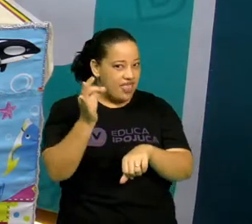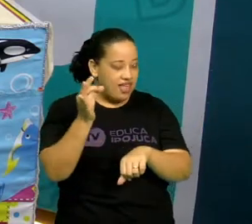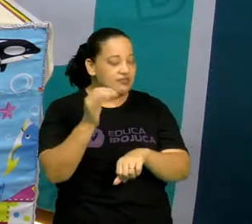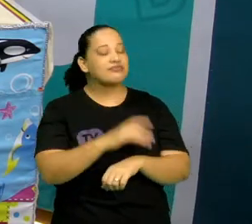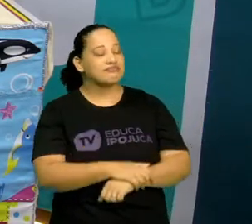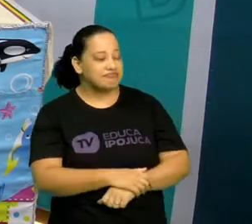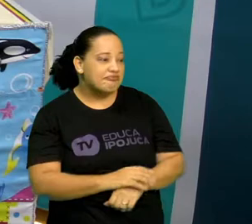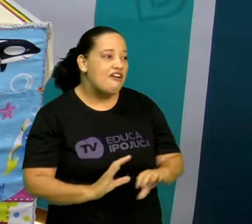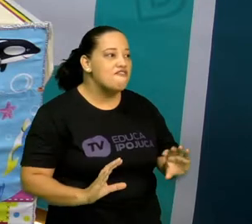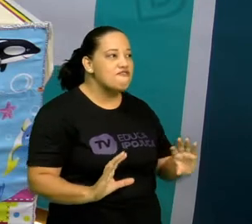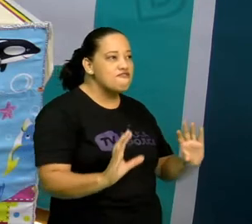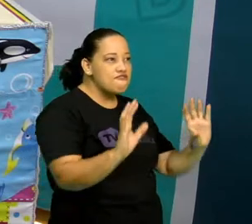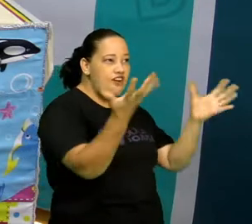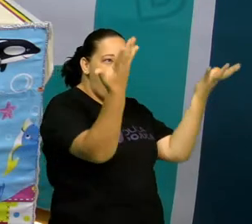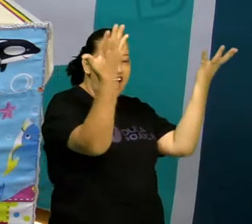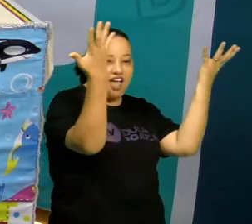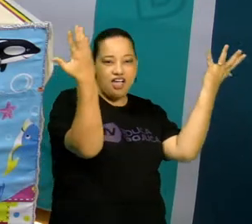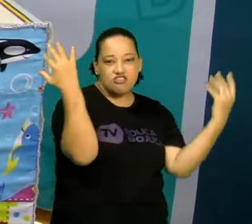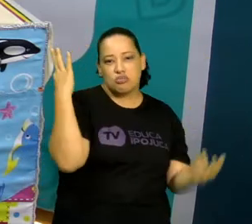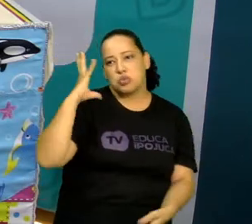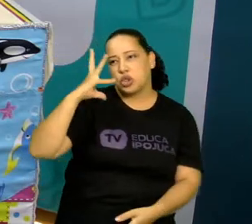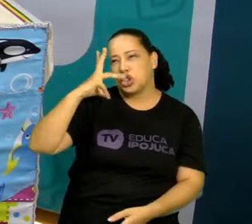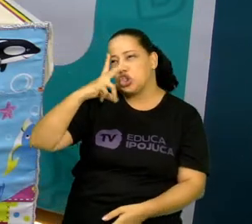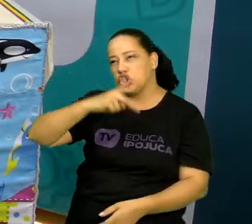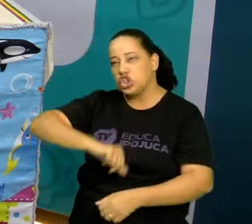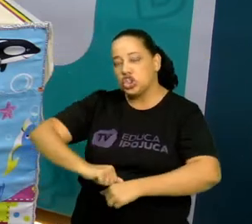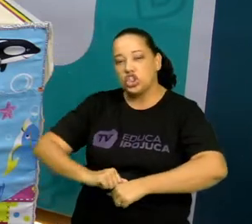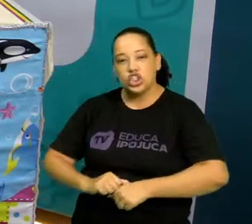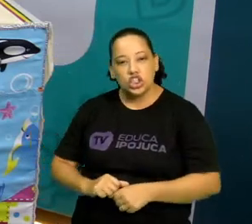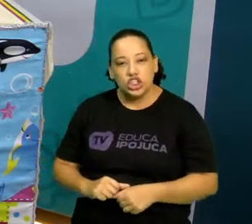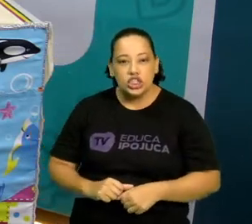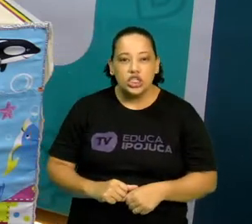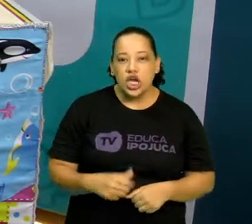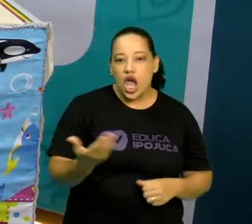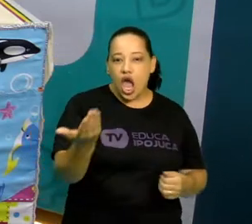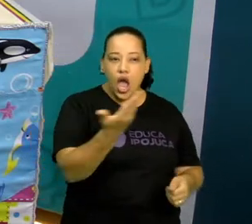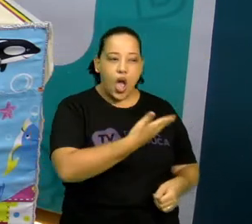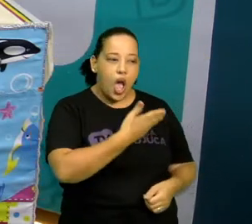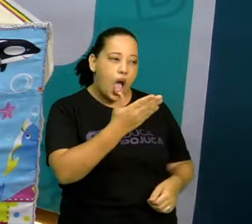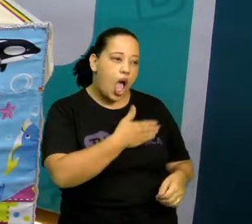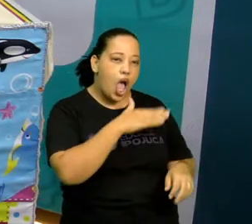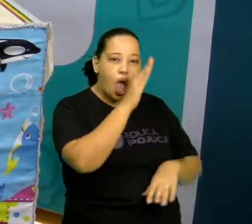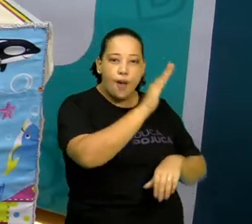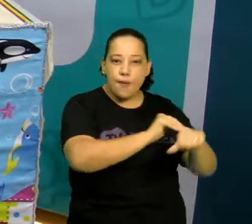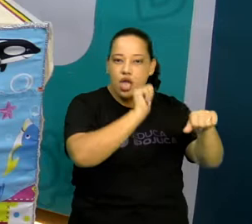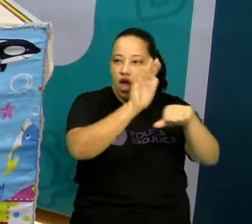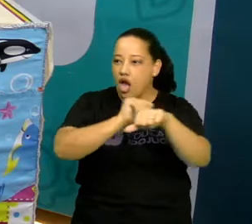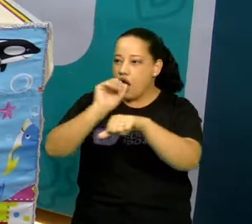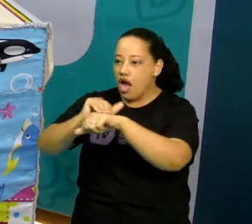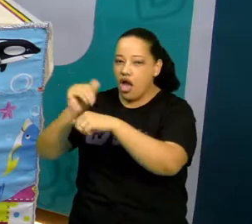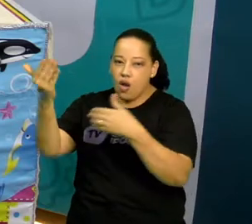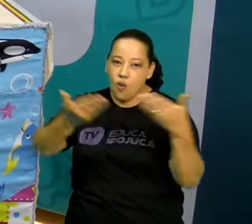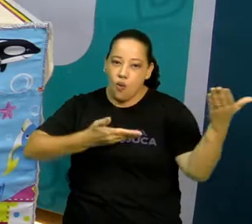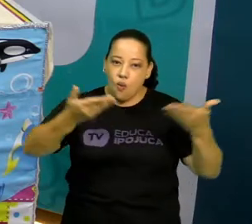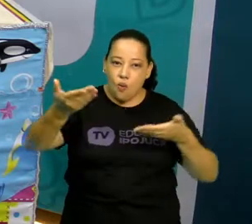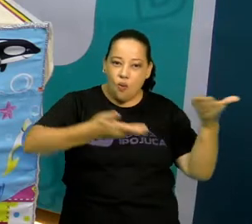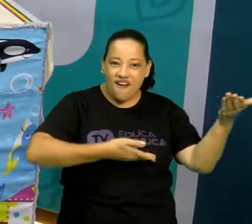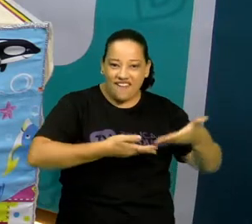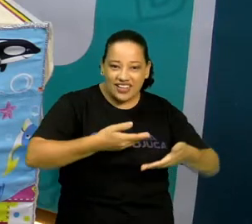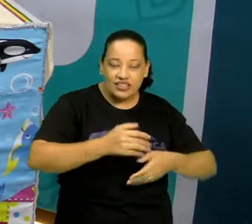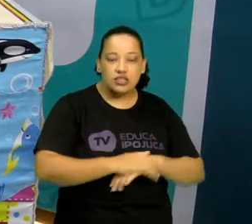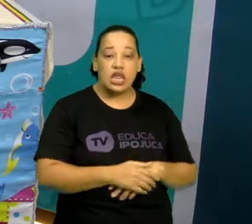Certo. Fez aquela festa bem bonita, chamou todos os convidados. Quando foi na hora